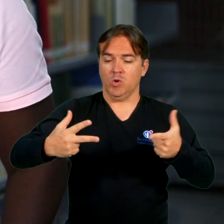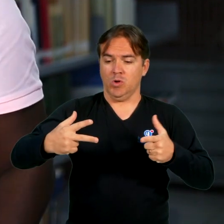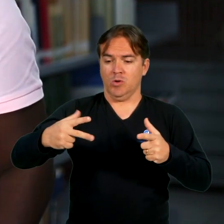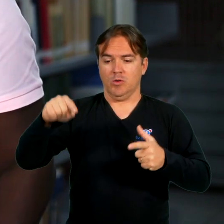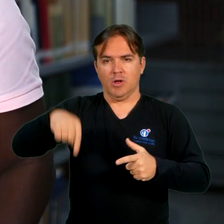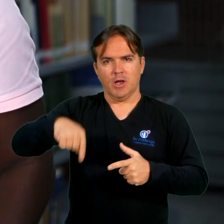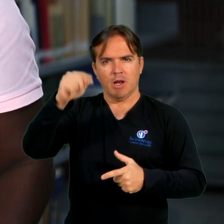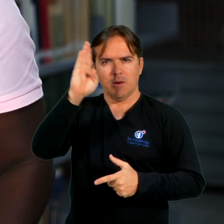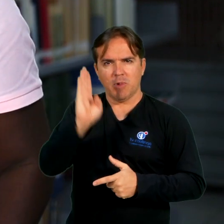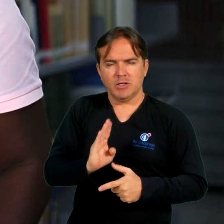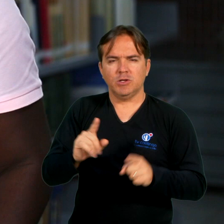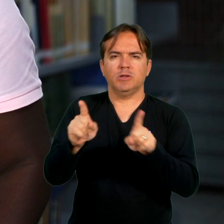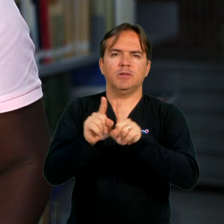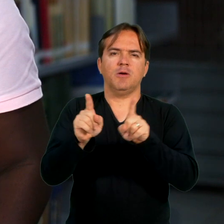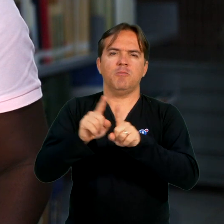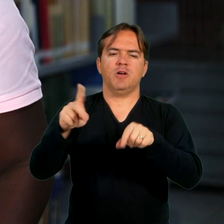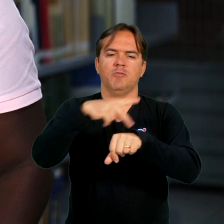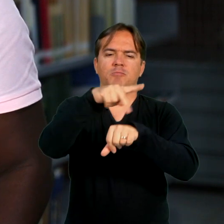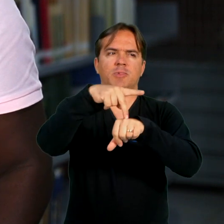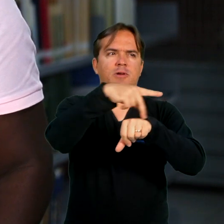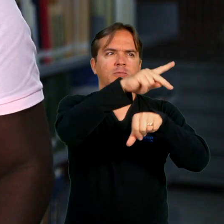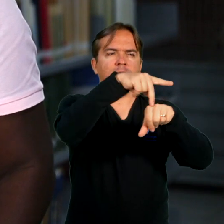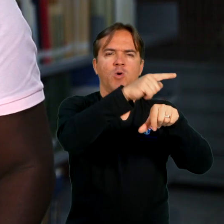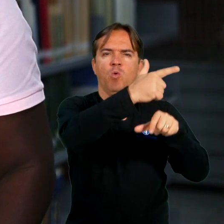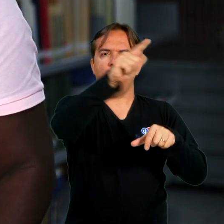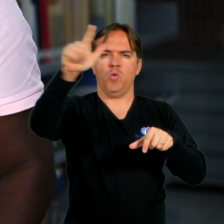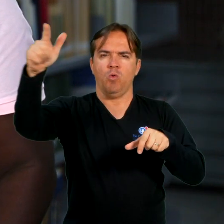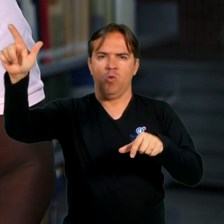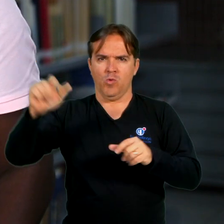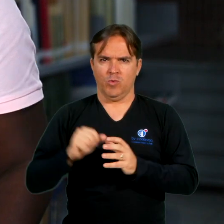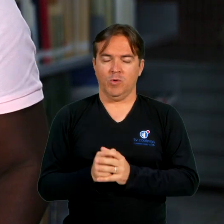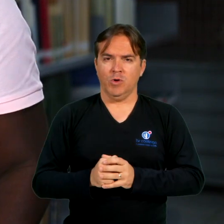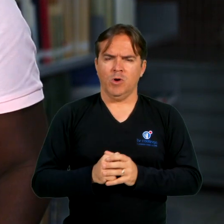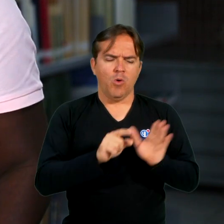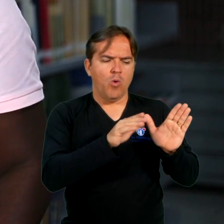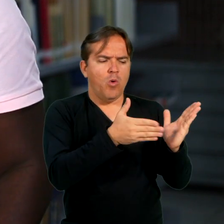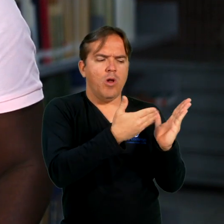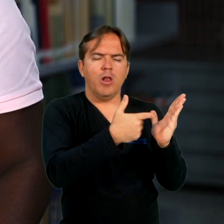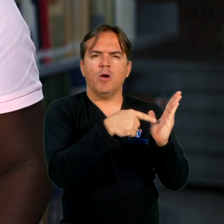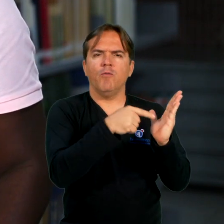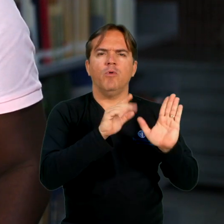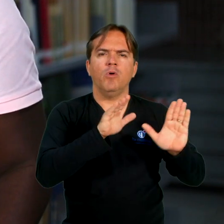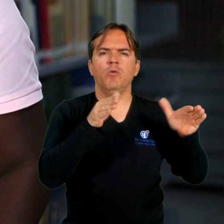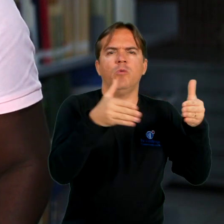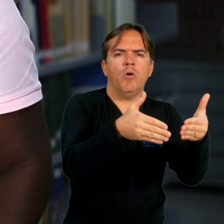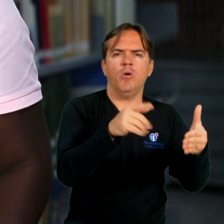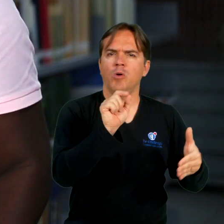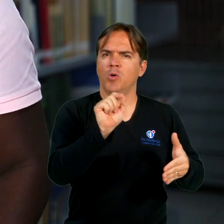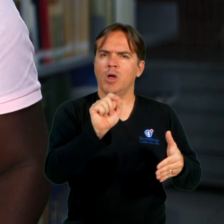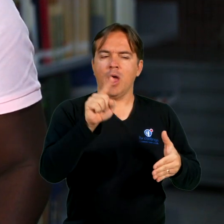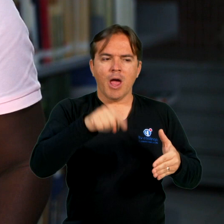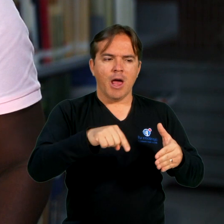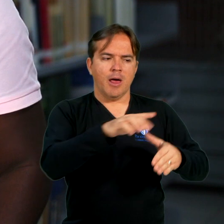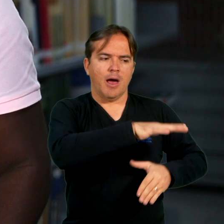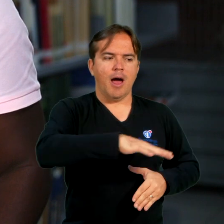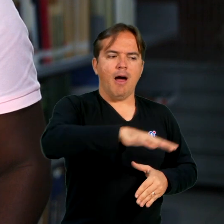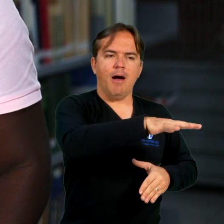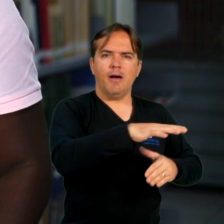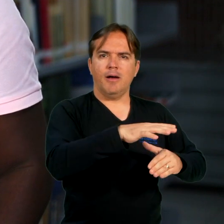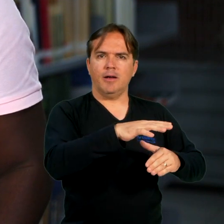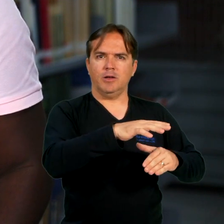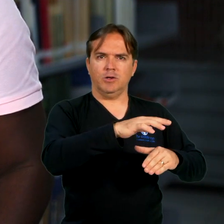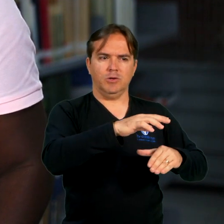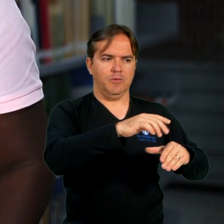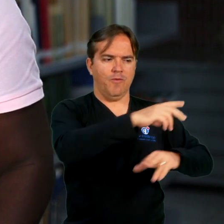internacional. Esse livro tem o objetivo de divulgar como ocorreu o desenvolvimento da região do Vale do São Francisco nesses últimos